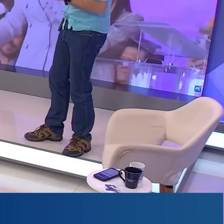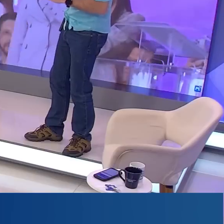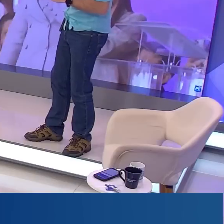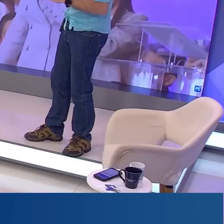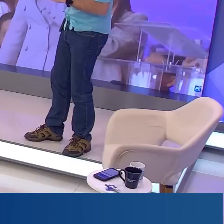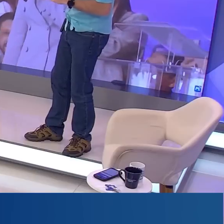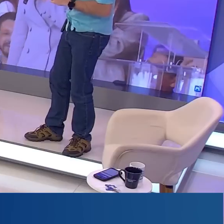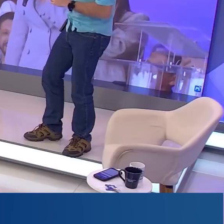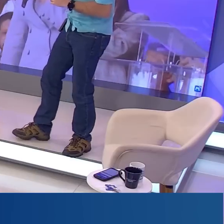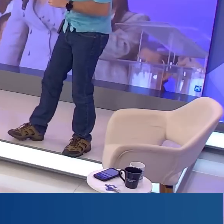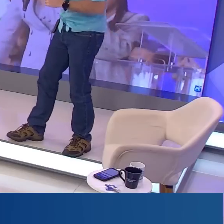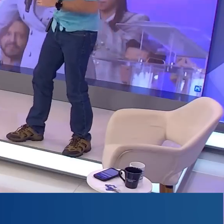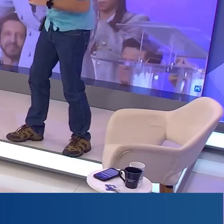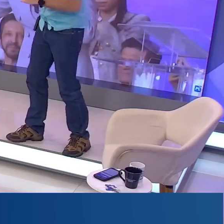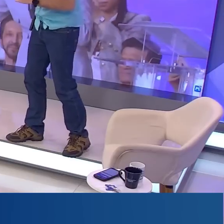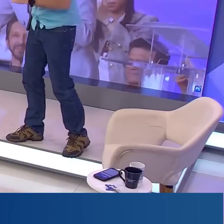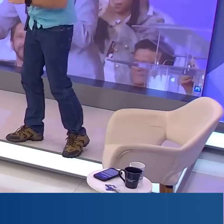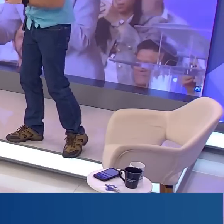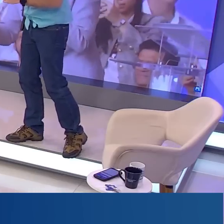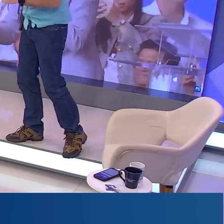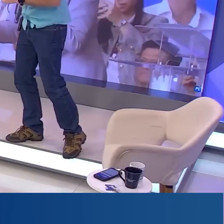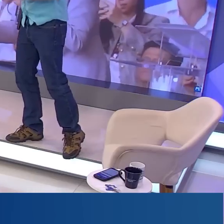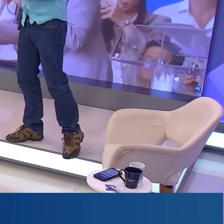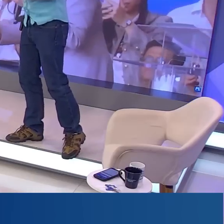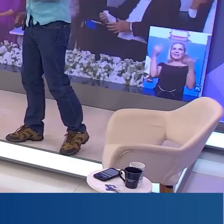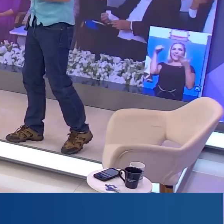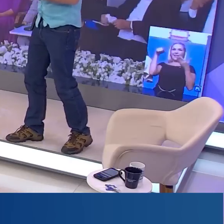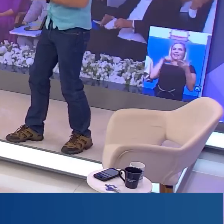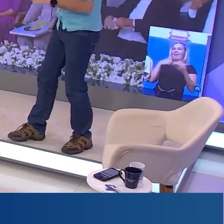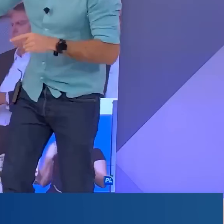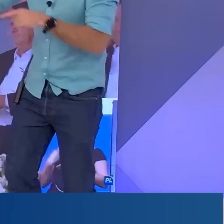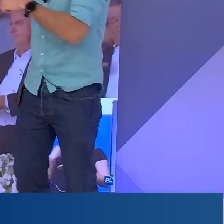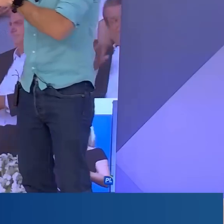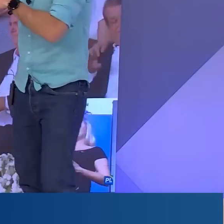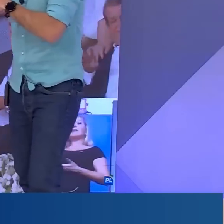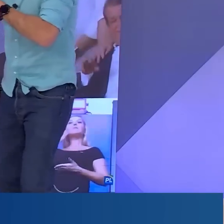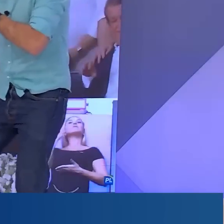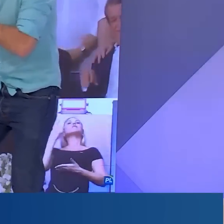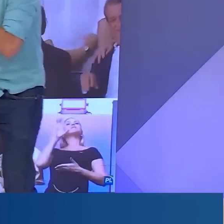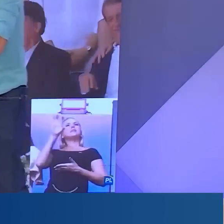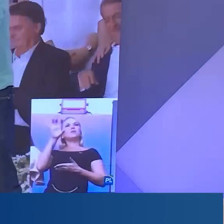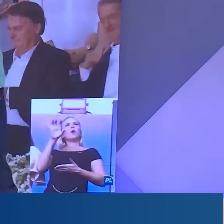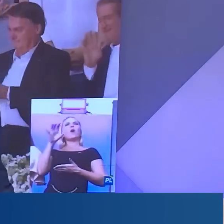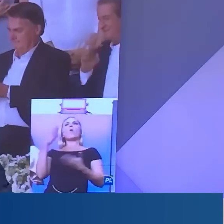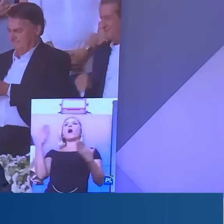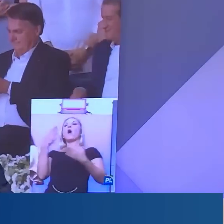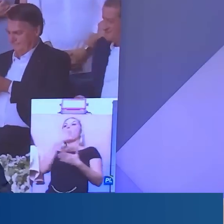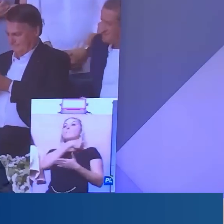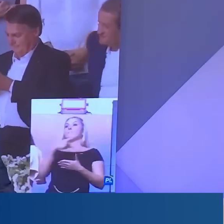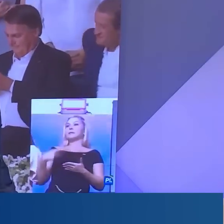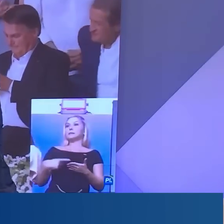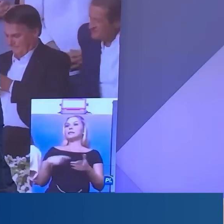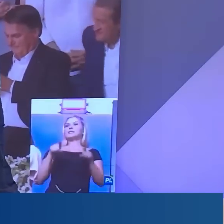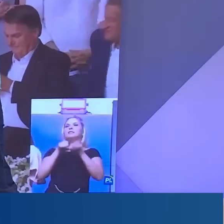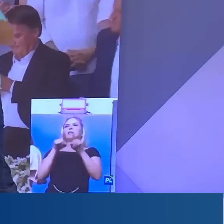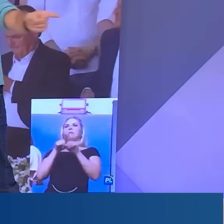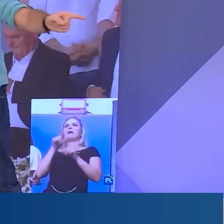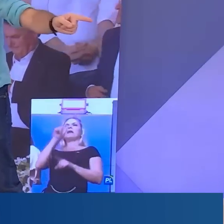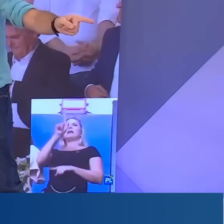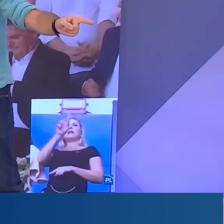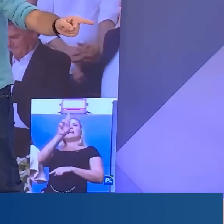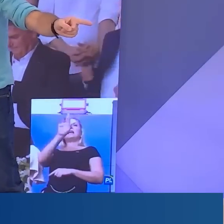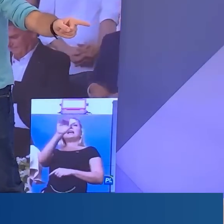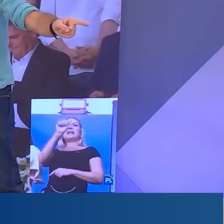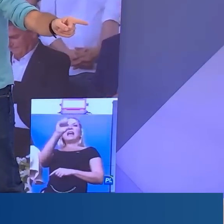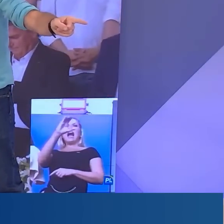que é colocando o Centrão para a Caixa Econômica Federal e para políticas sociais, que são utilizadas depois como moeda para